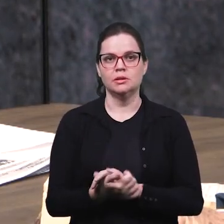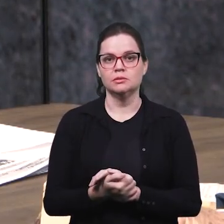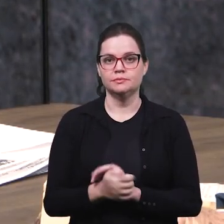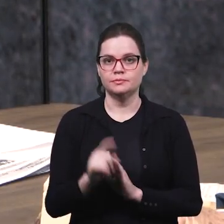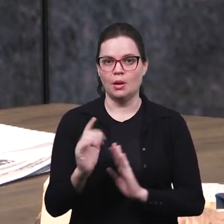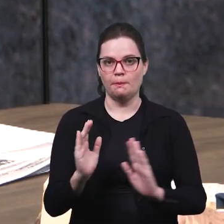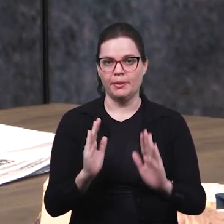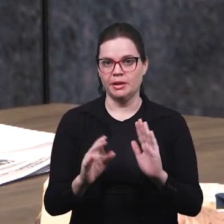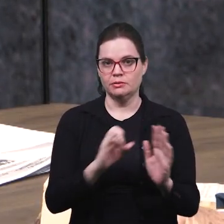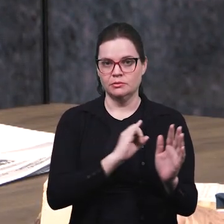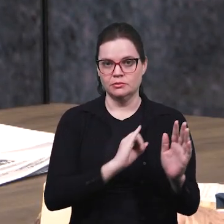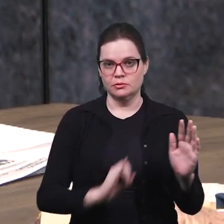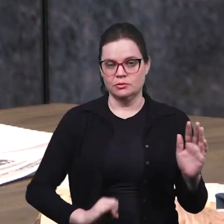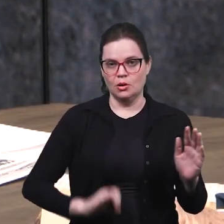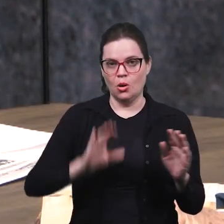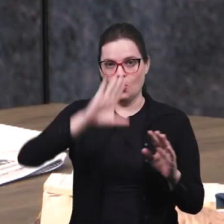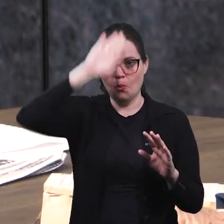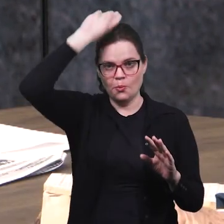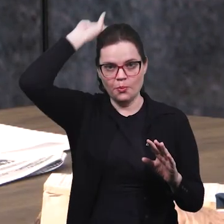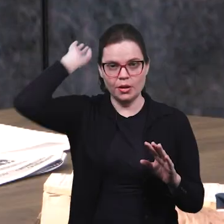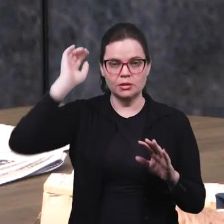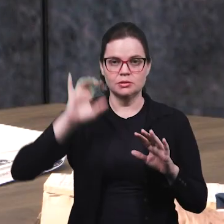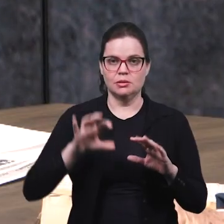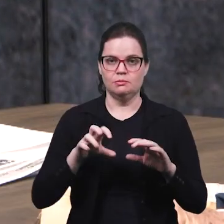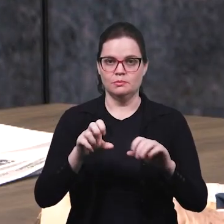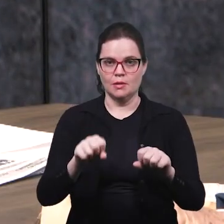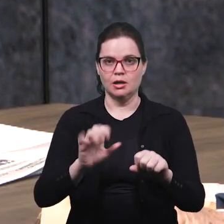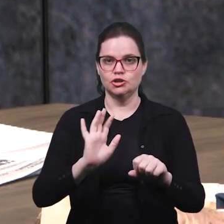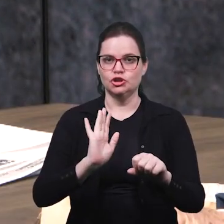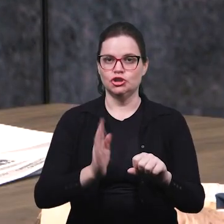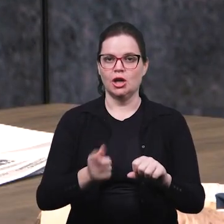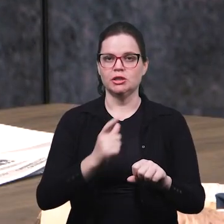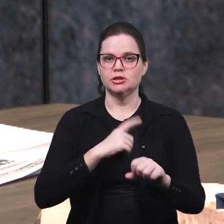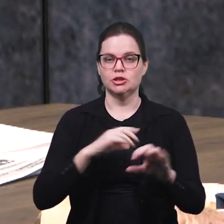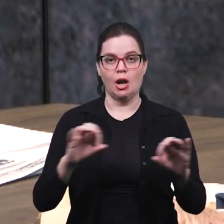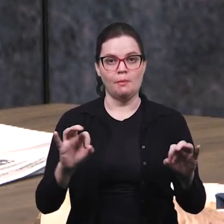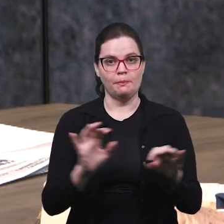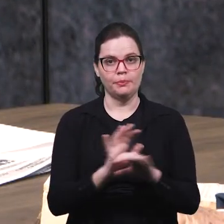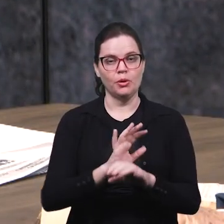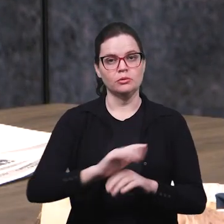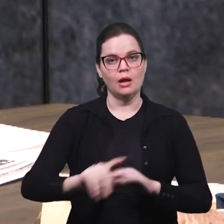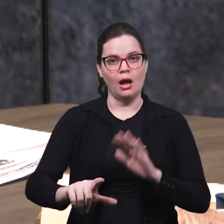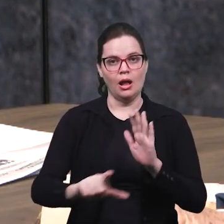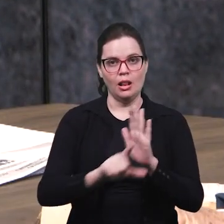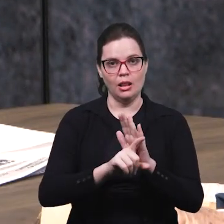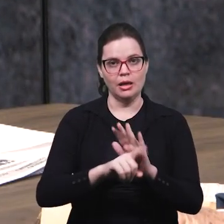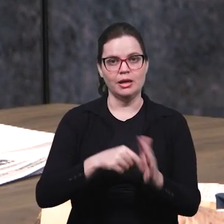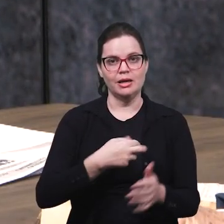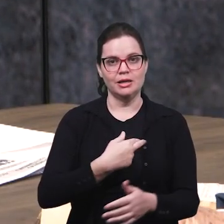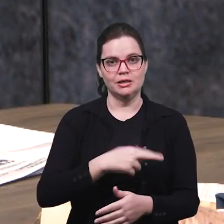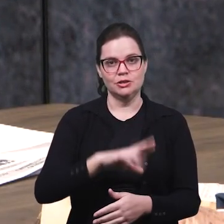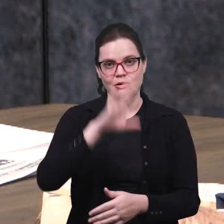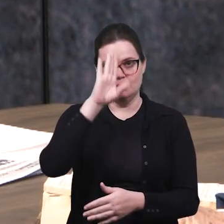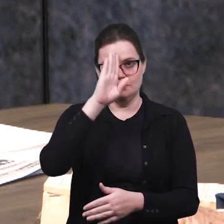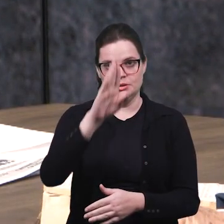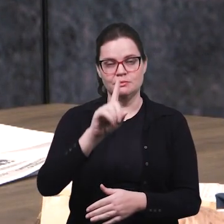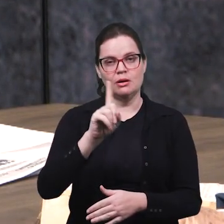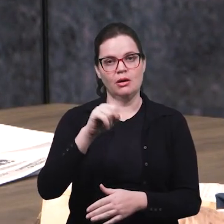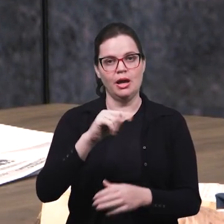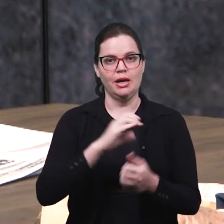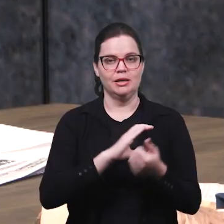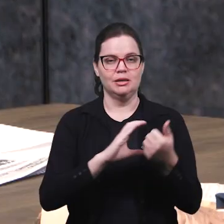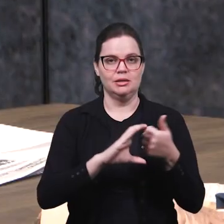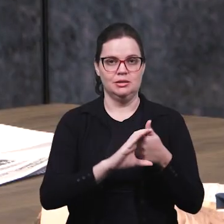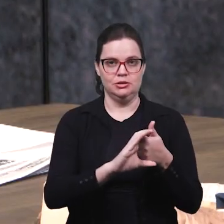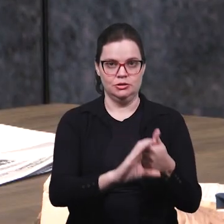parte do Império Romano que já estava cristianizado. Então o Egito faz parte desse contexto cristão nessa época, e começa ali homens a